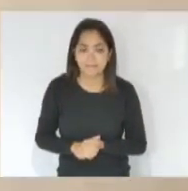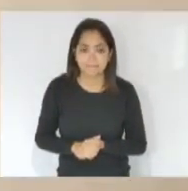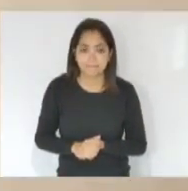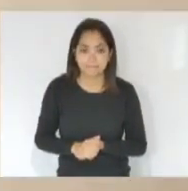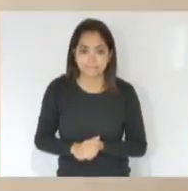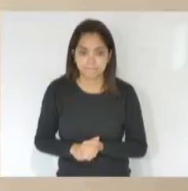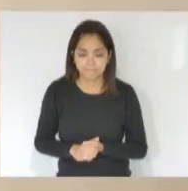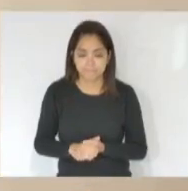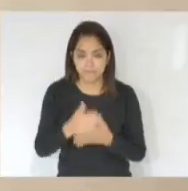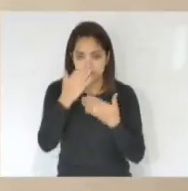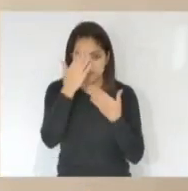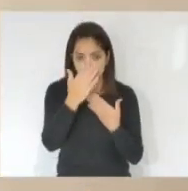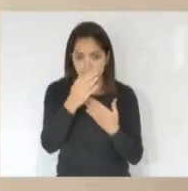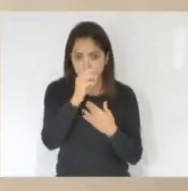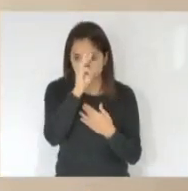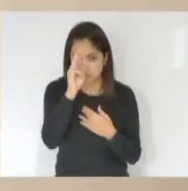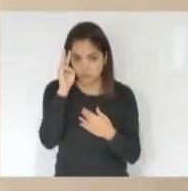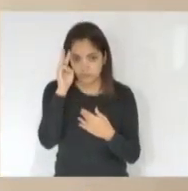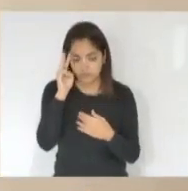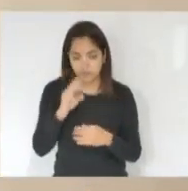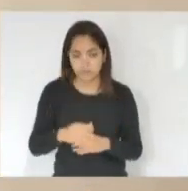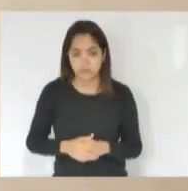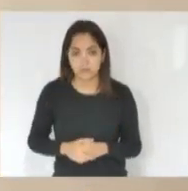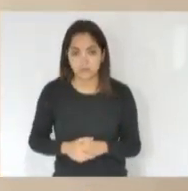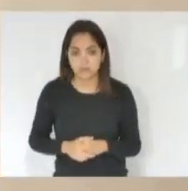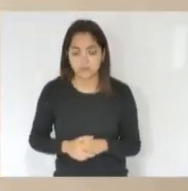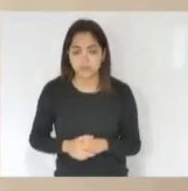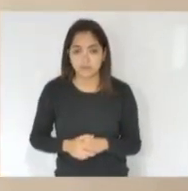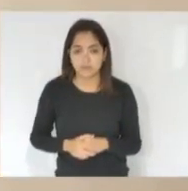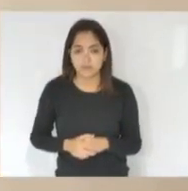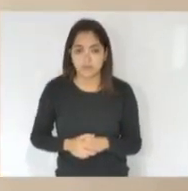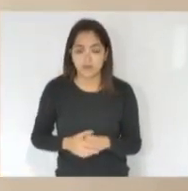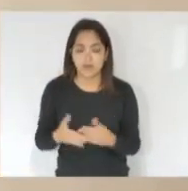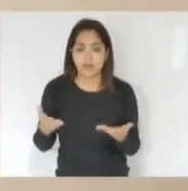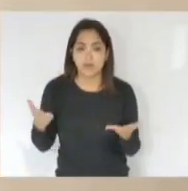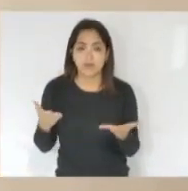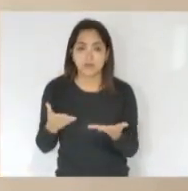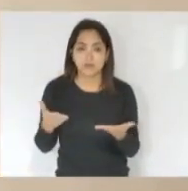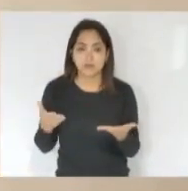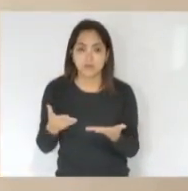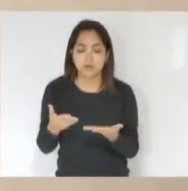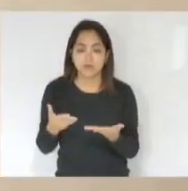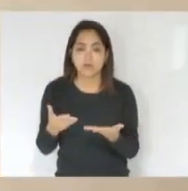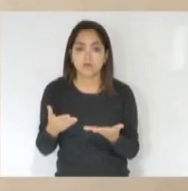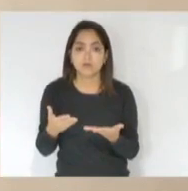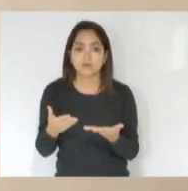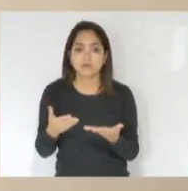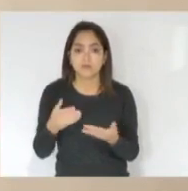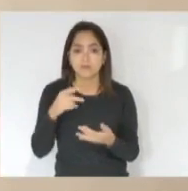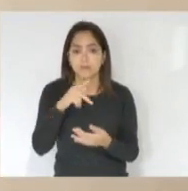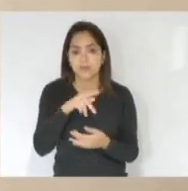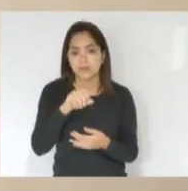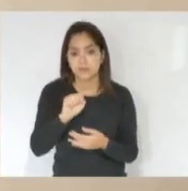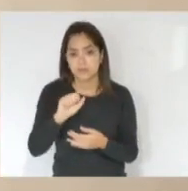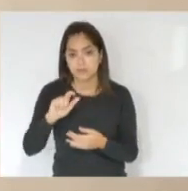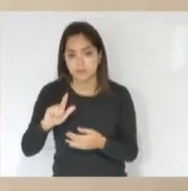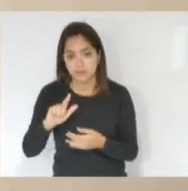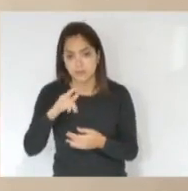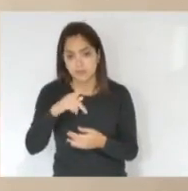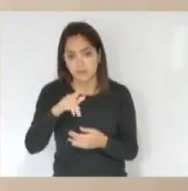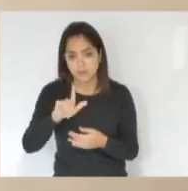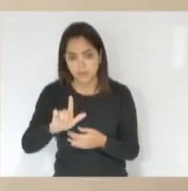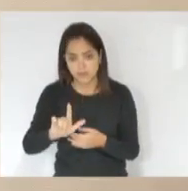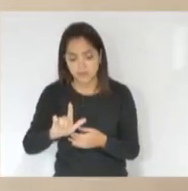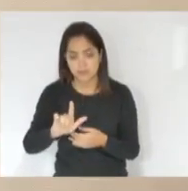Obrigado, deputado Volney Weber. Com a palavra agora o Bloco Social Liberal, PSL-PL, pelo prazo de